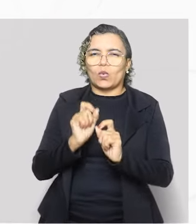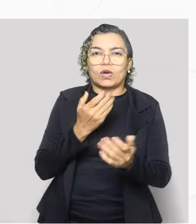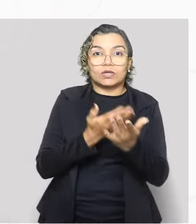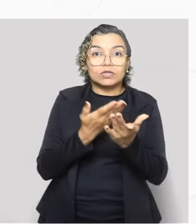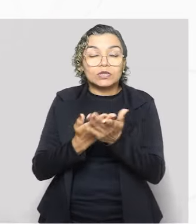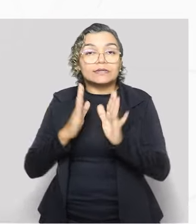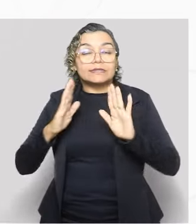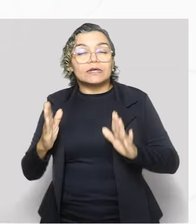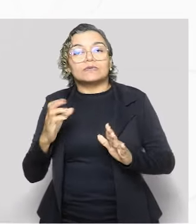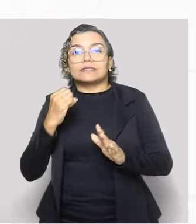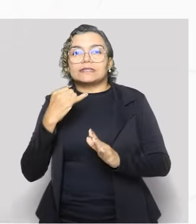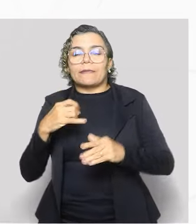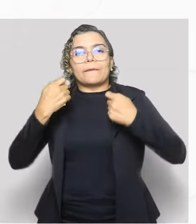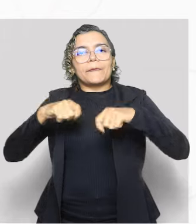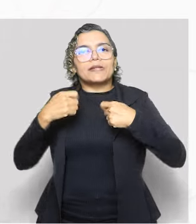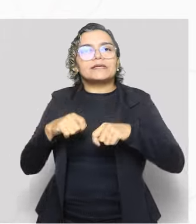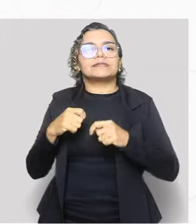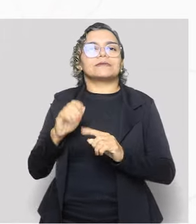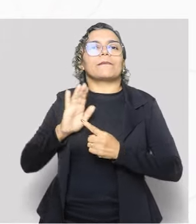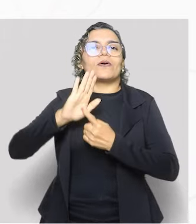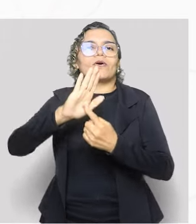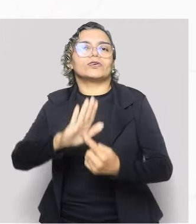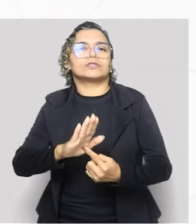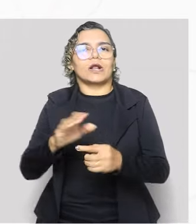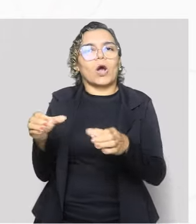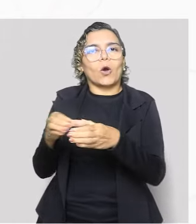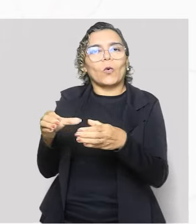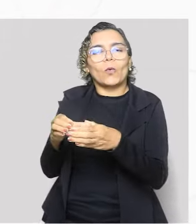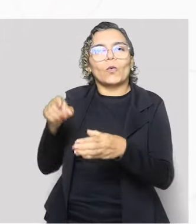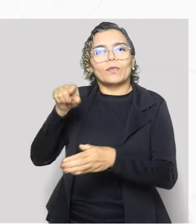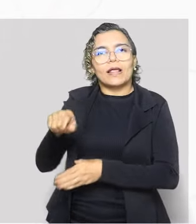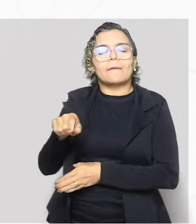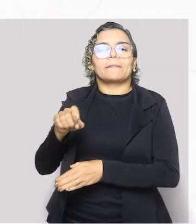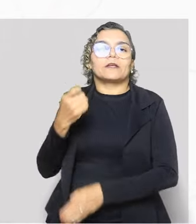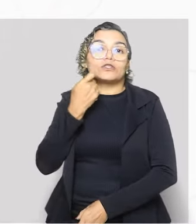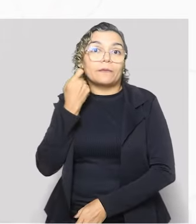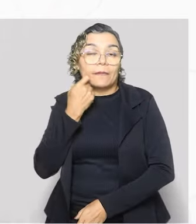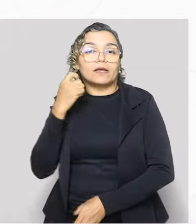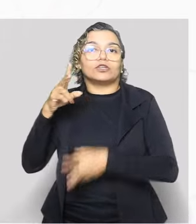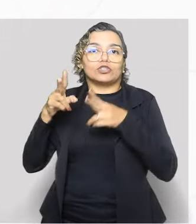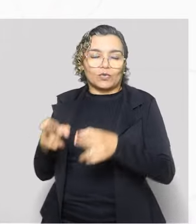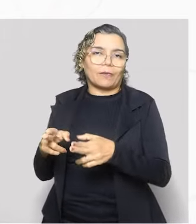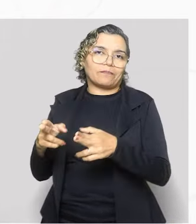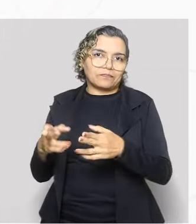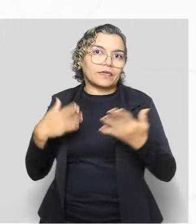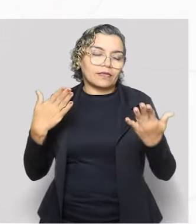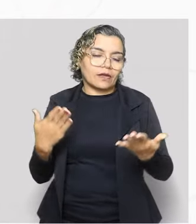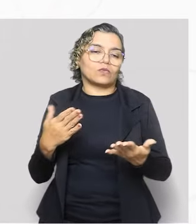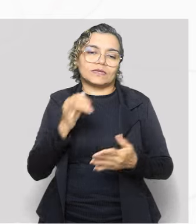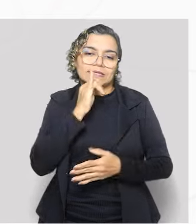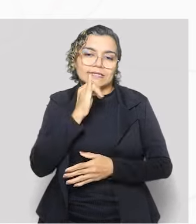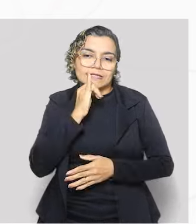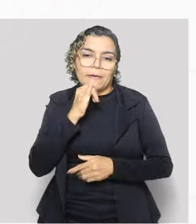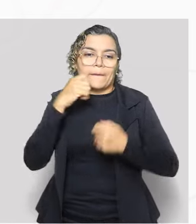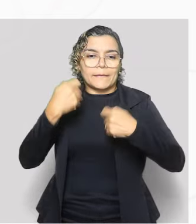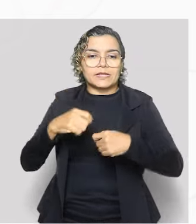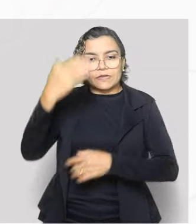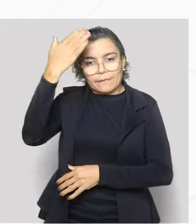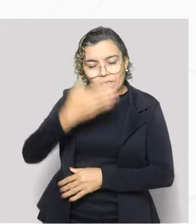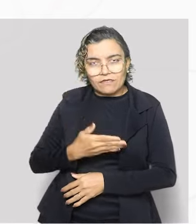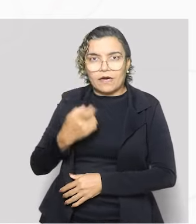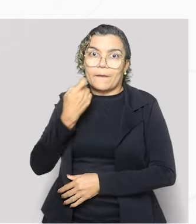é preciso demonstrar que os salmões selecionados pelos pesquisadores são são da mesma espécie para tanto basta provar que